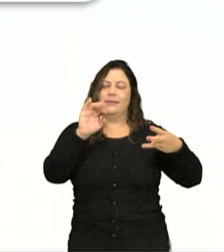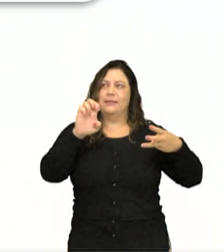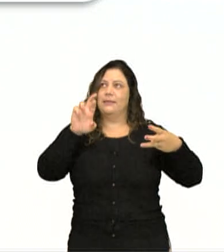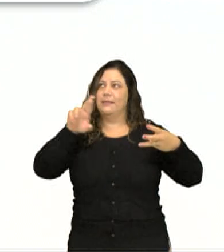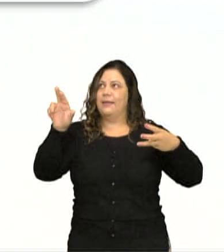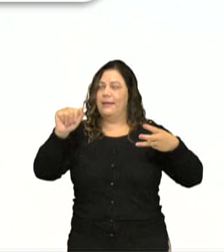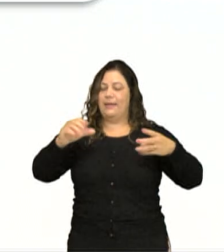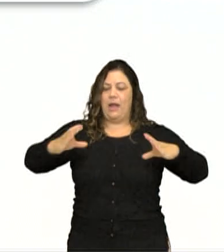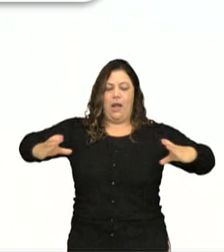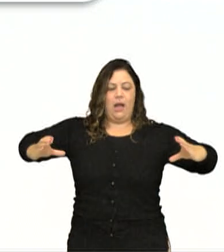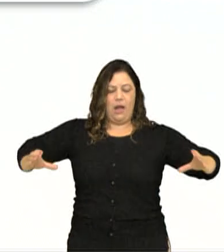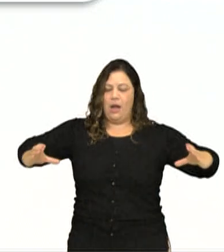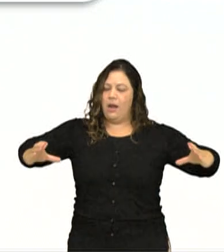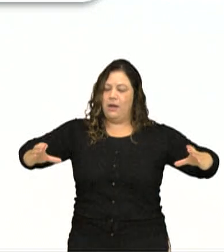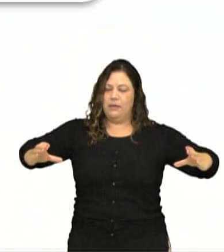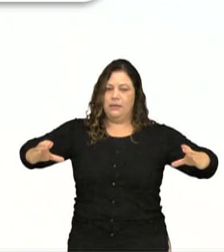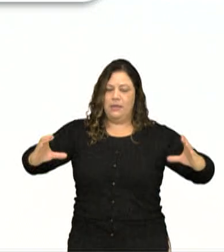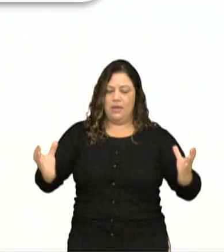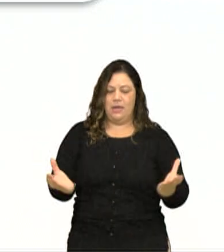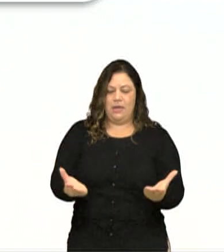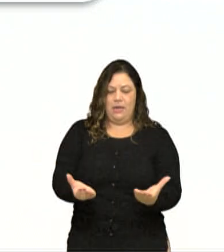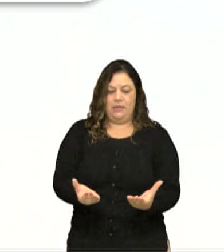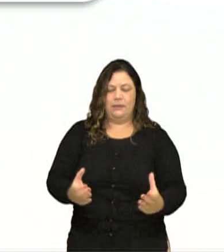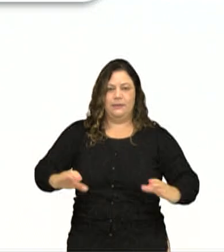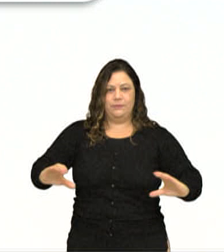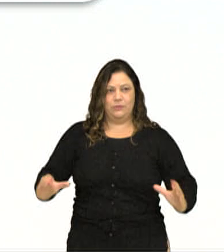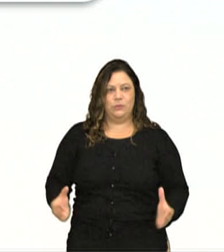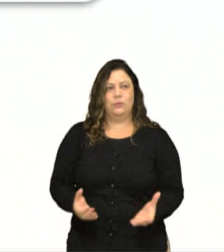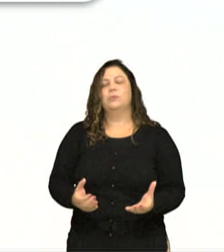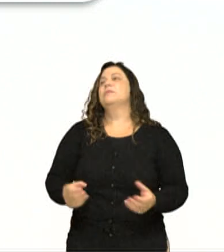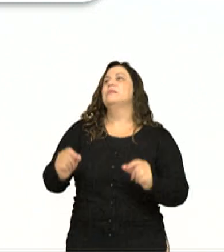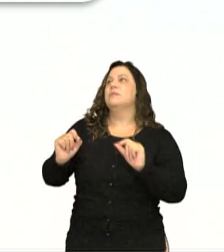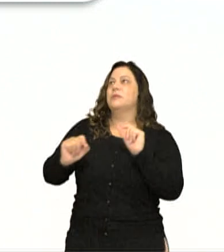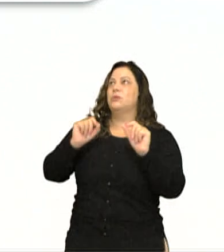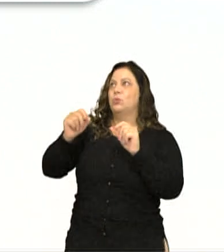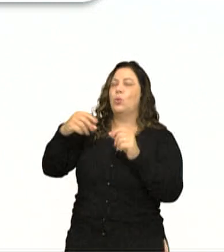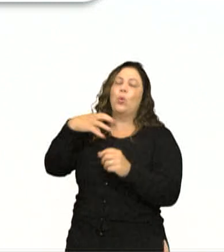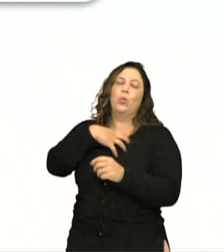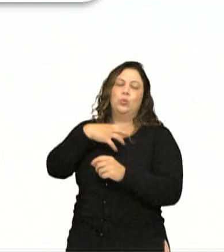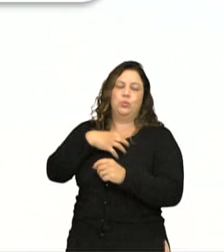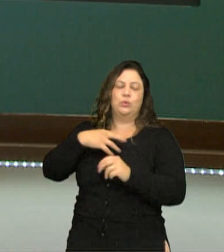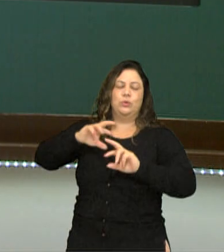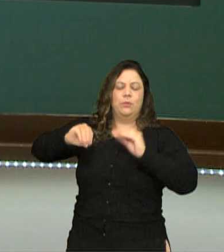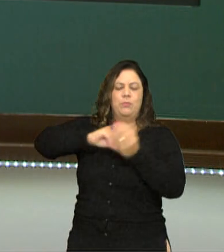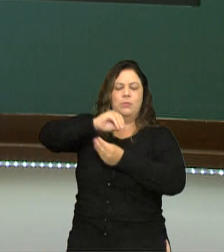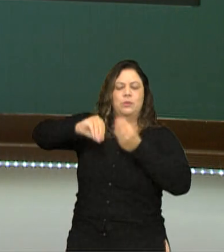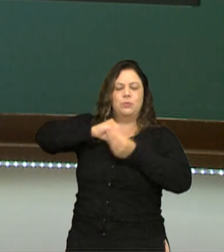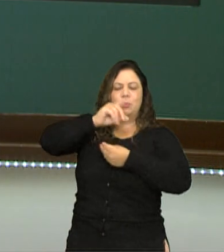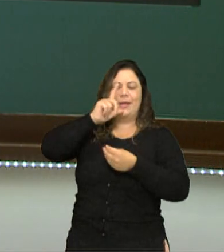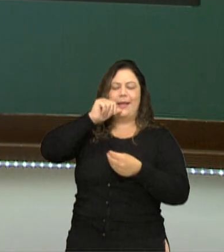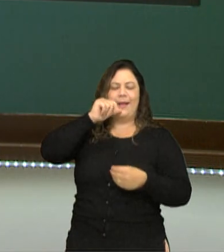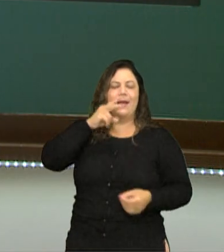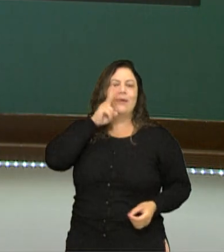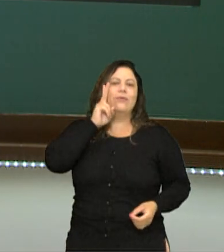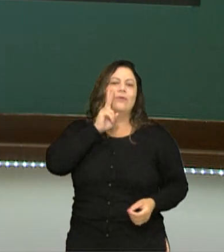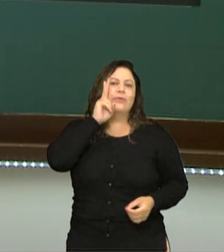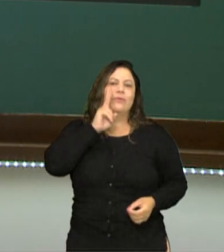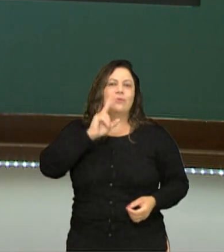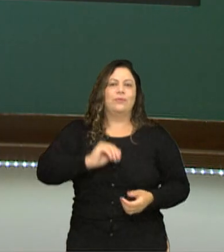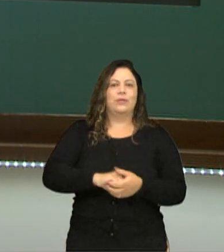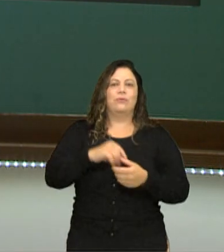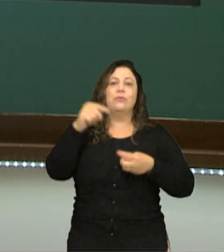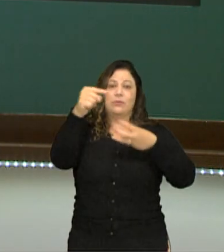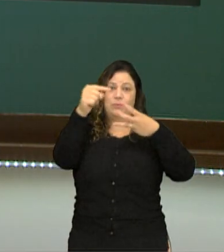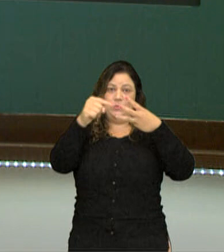com o corpo em forma de um sino invertido. Servia para misturar a água e o vinho. A gente vai ver a imagem desses